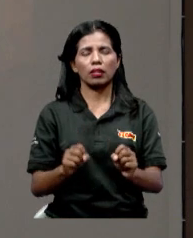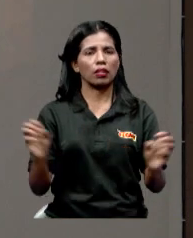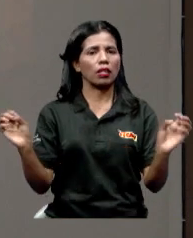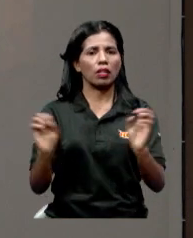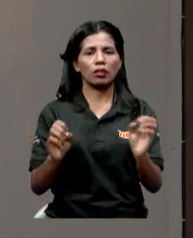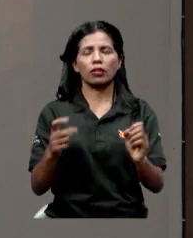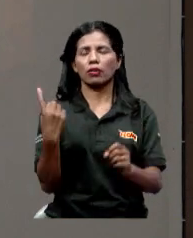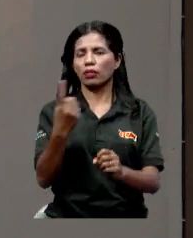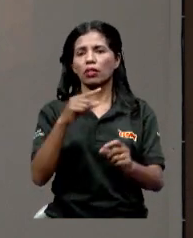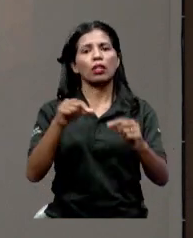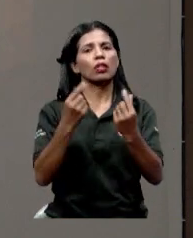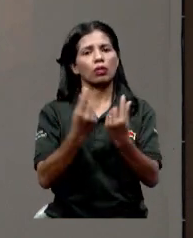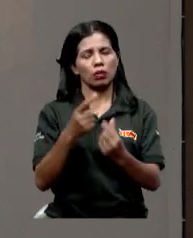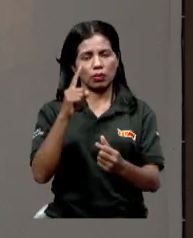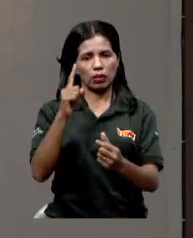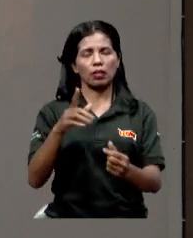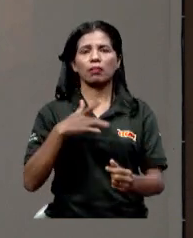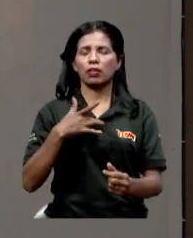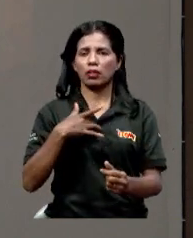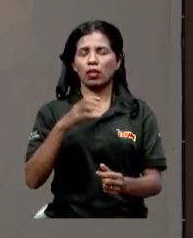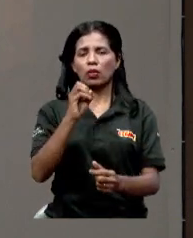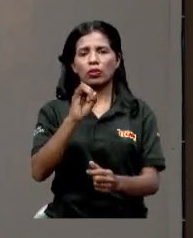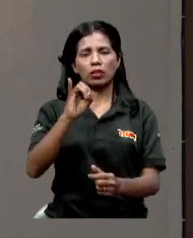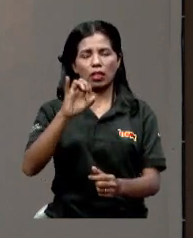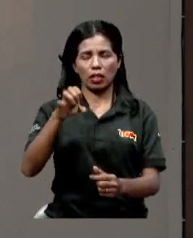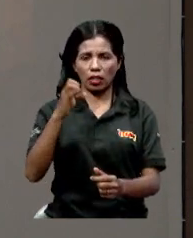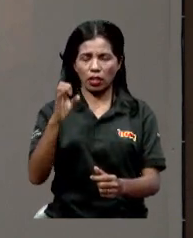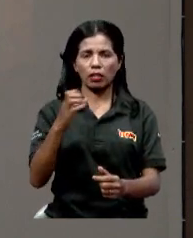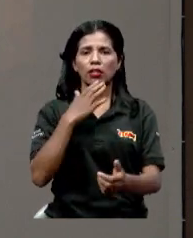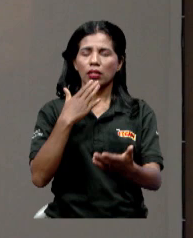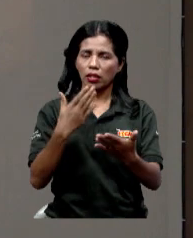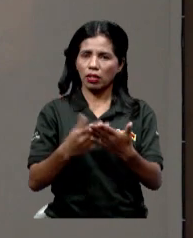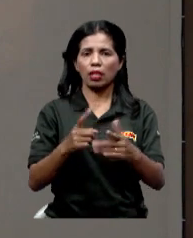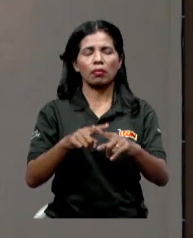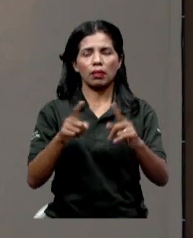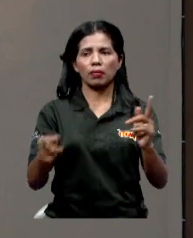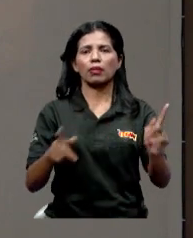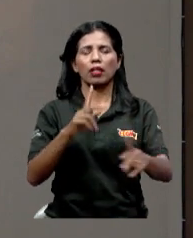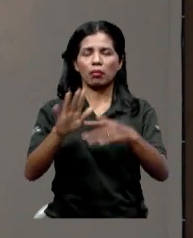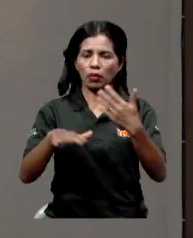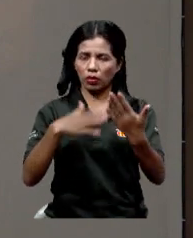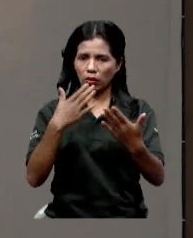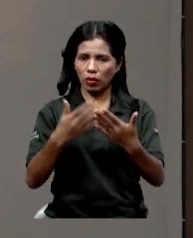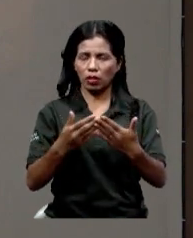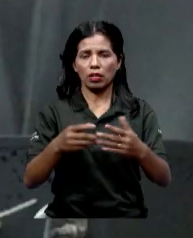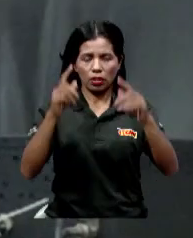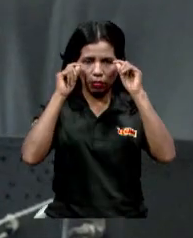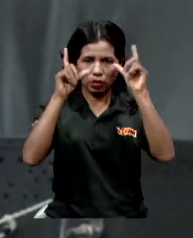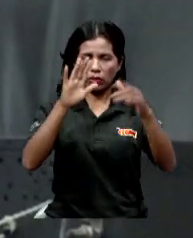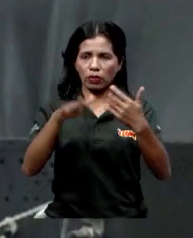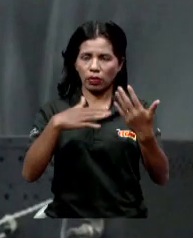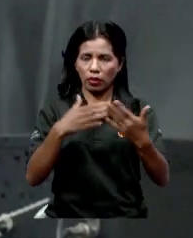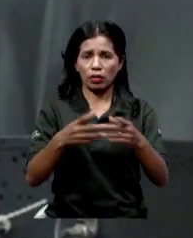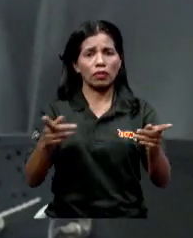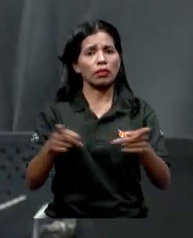ba grupo anida maxente orçamento geral do estado nem nenia benefício me beba e tenia povo do Timor Leste toma e a